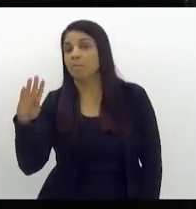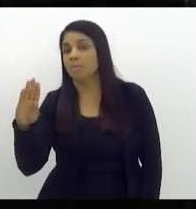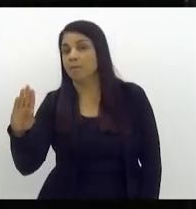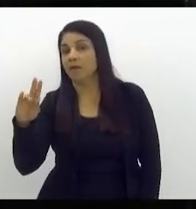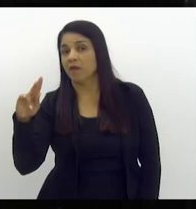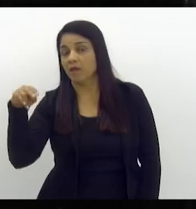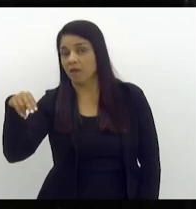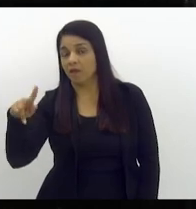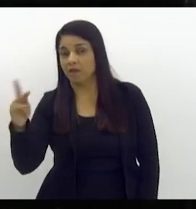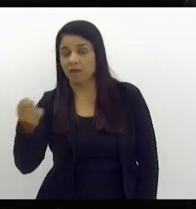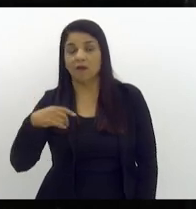Delaroli pode falar com propriedade.